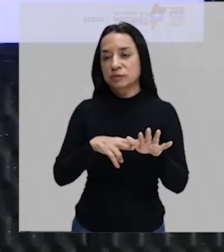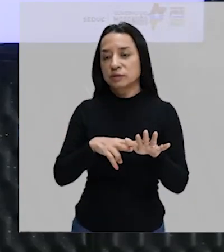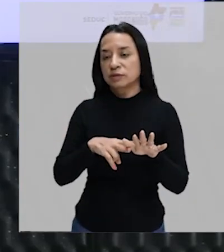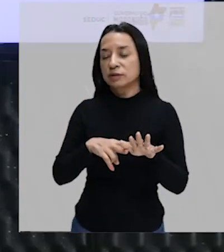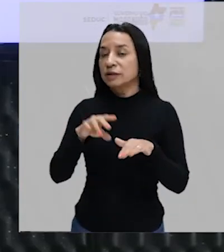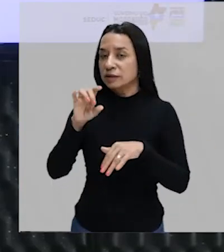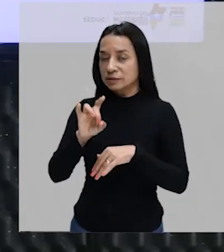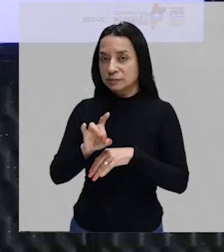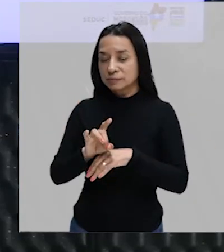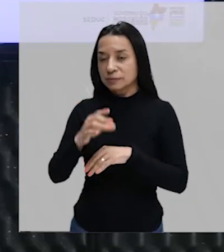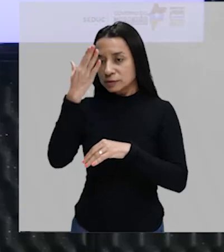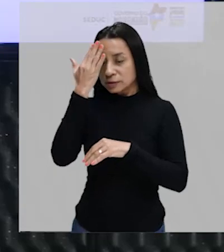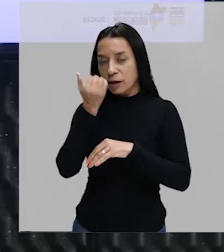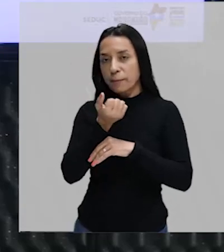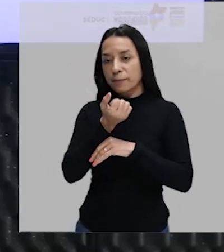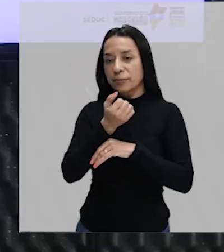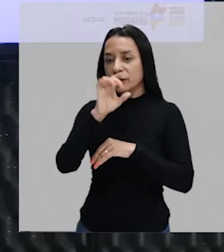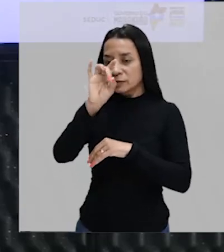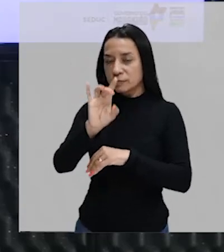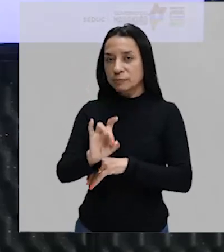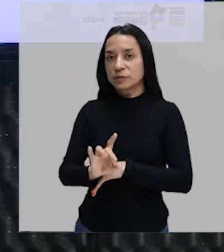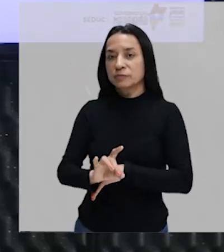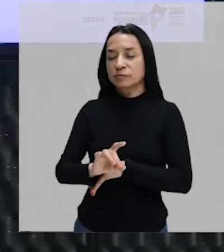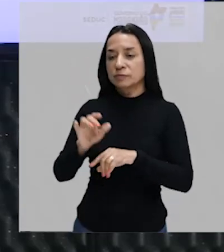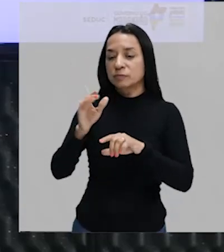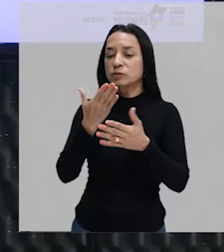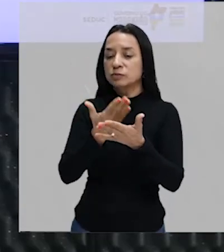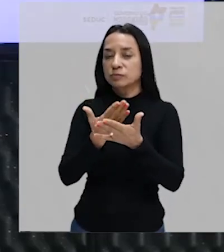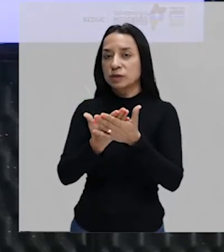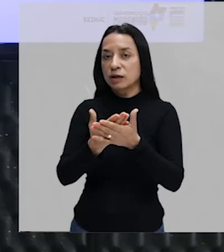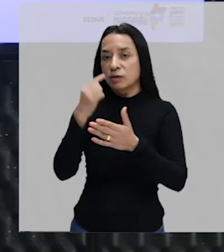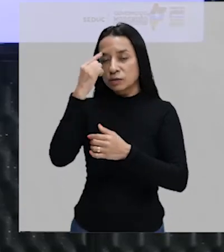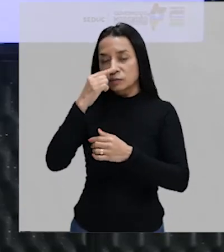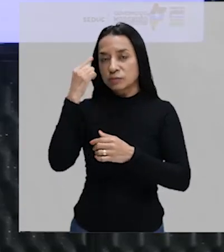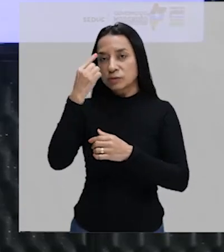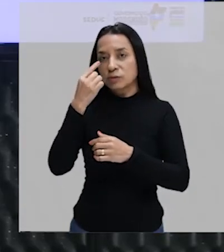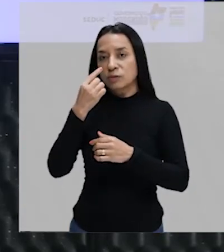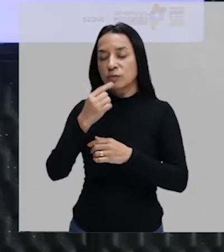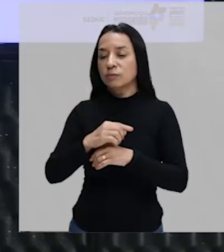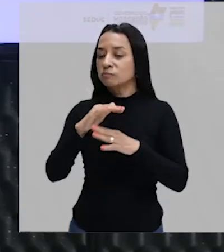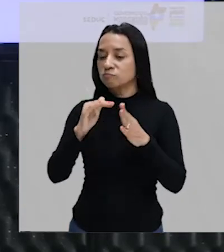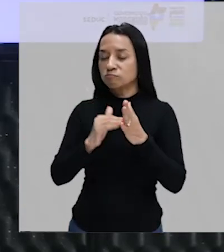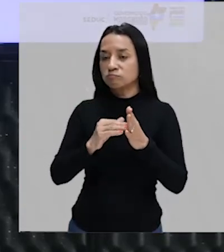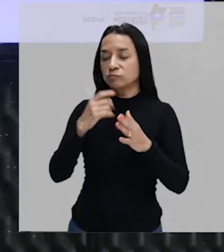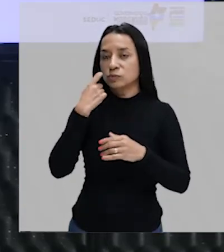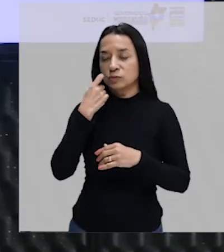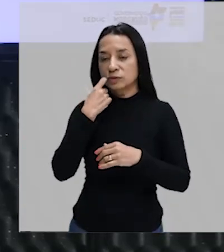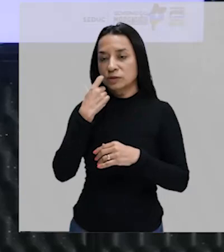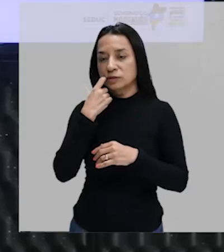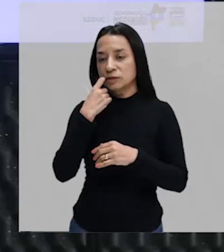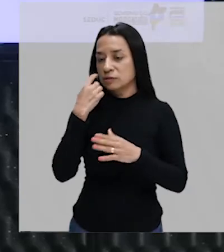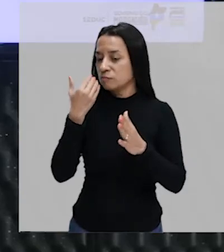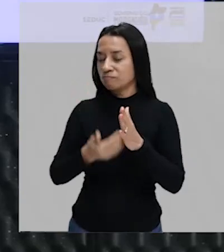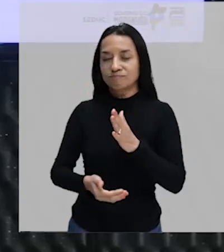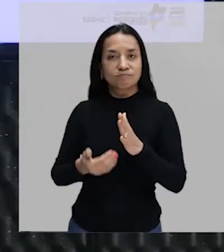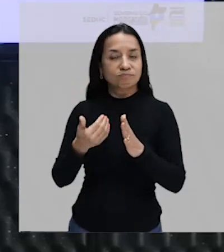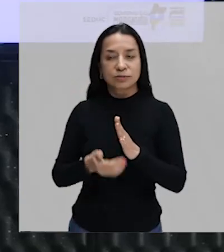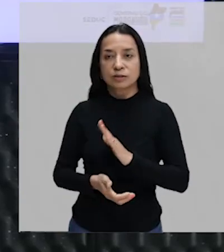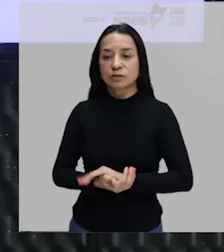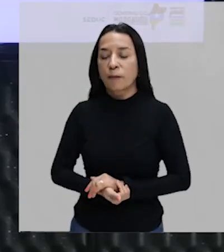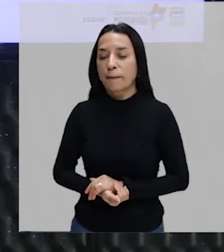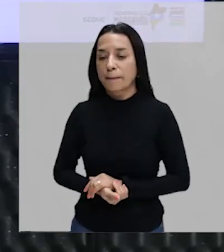espanhol e não tem tempo de abrir lá o Instagram? É toda sexta-feira, viu? Não pode perder. E você, lá